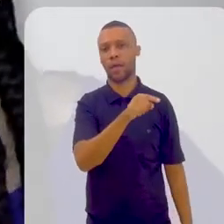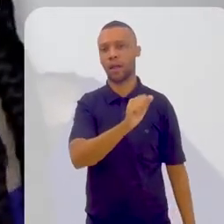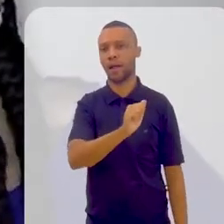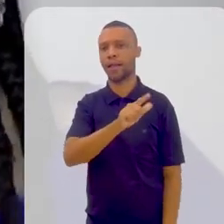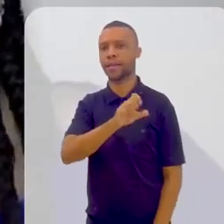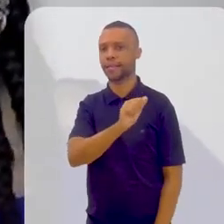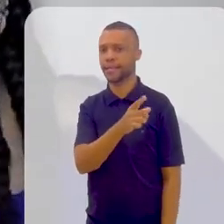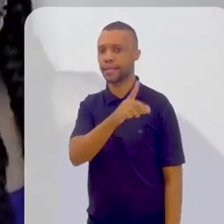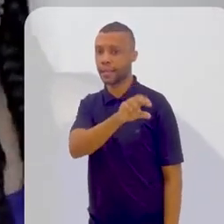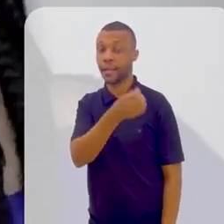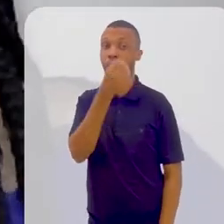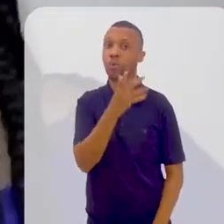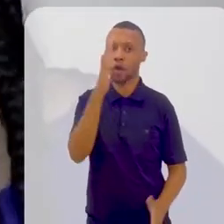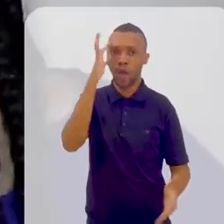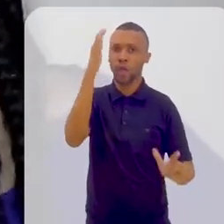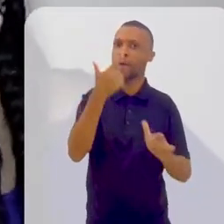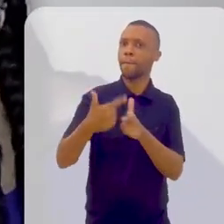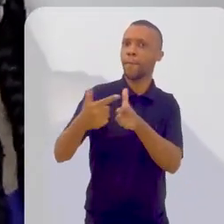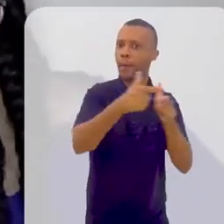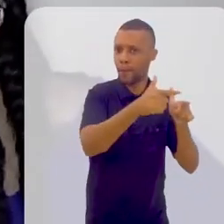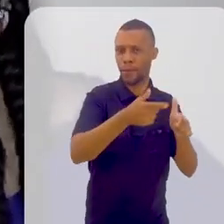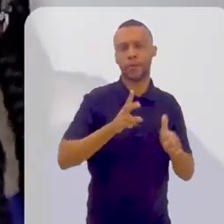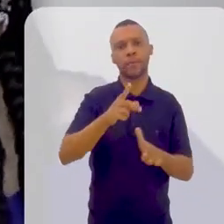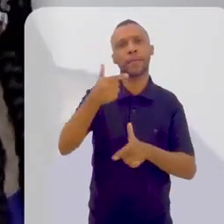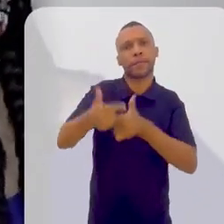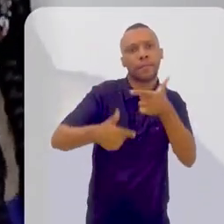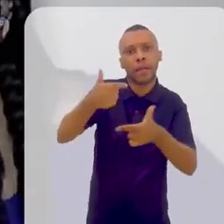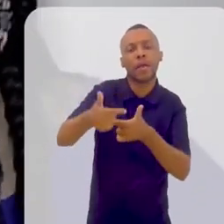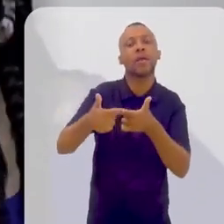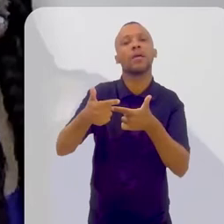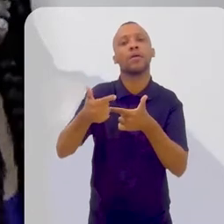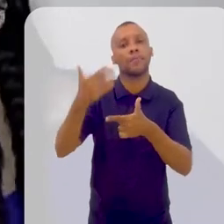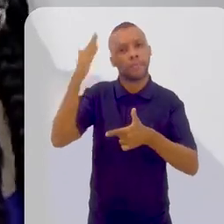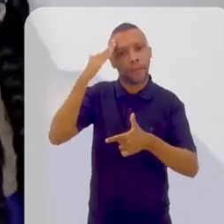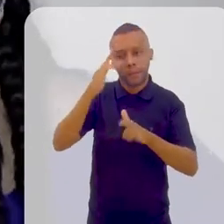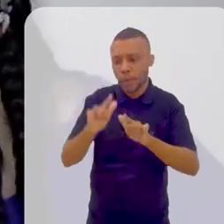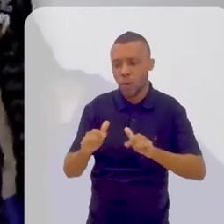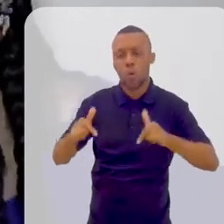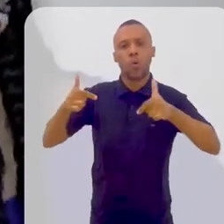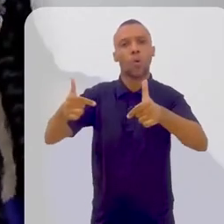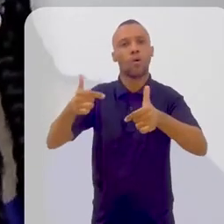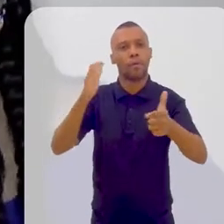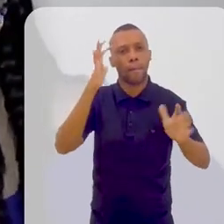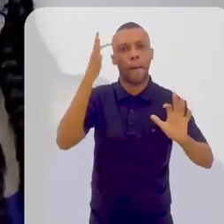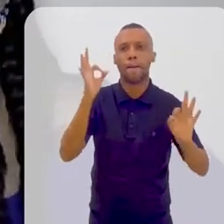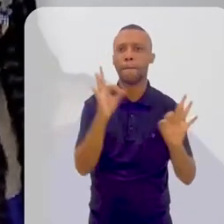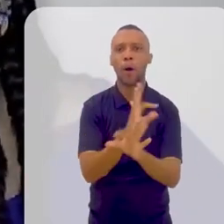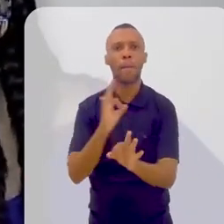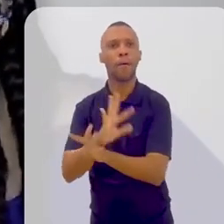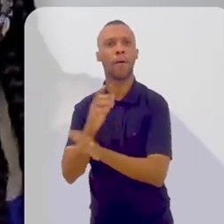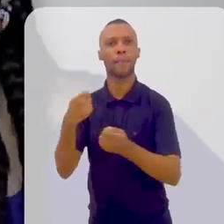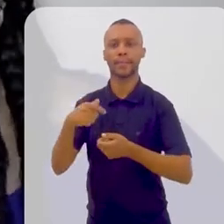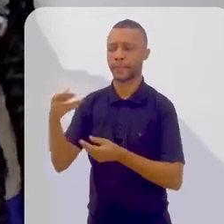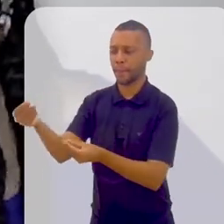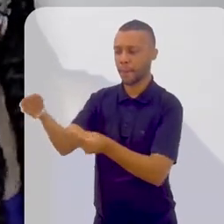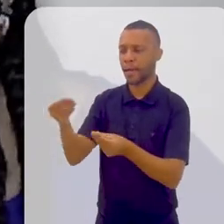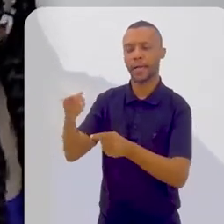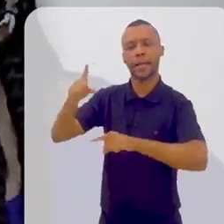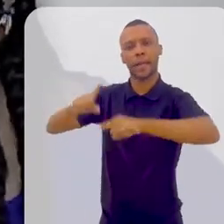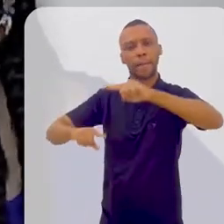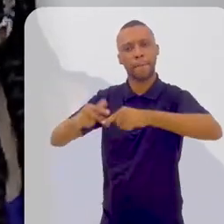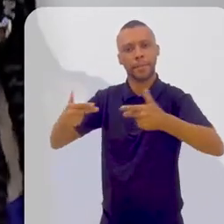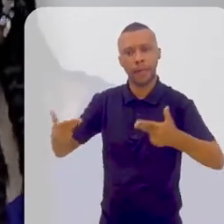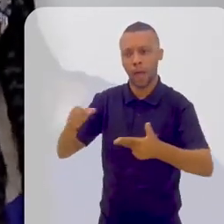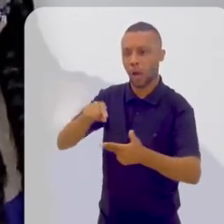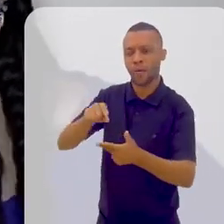muito boa para executar. E para você trabalhar com comunicação e assessoria de imprensa, você tem que saber executar. Você tem que pegar ali